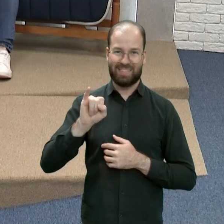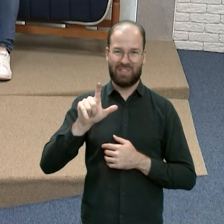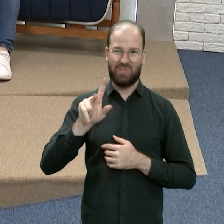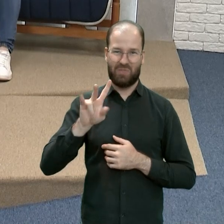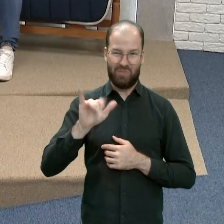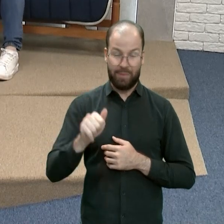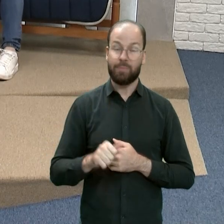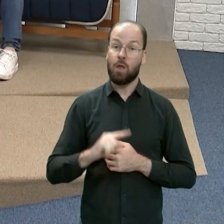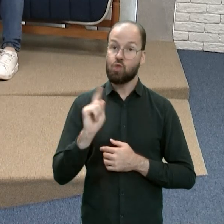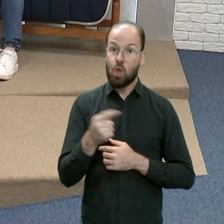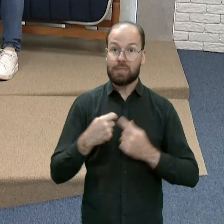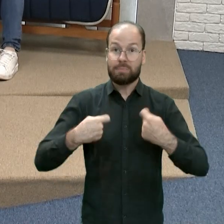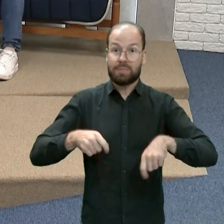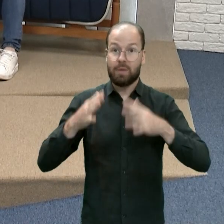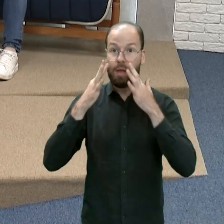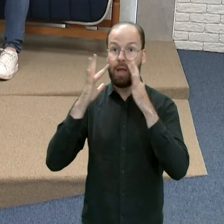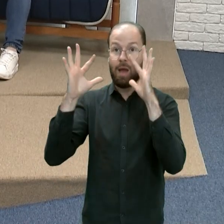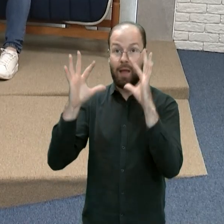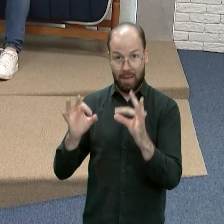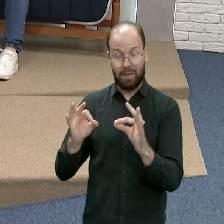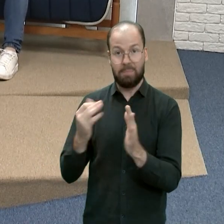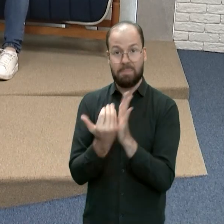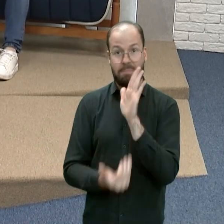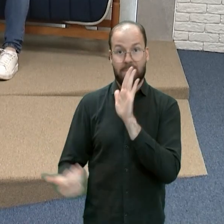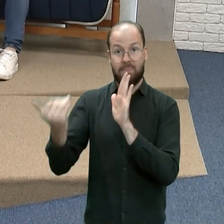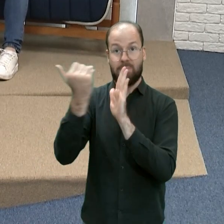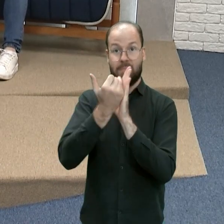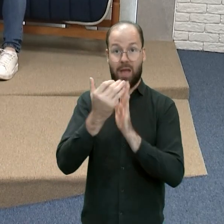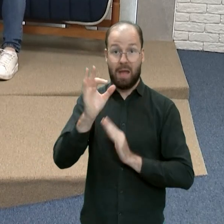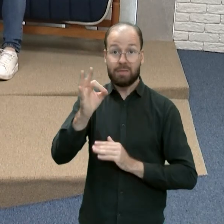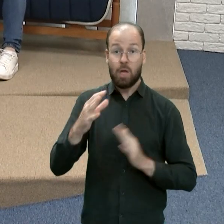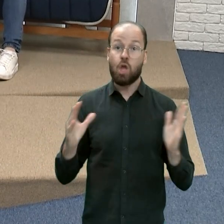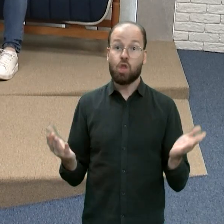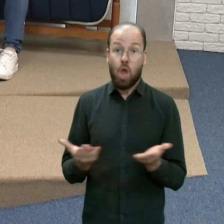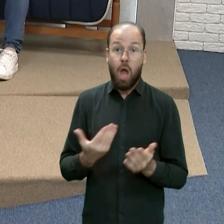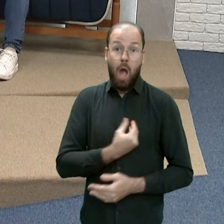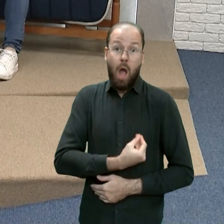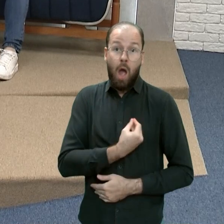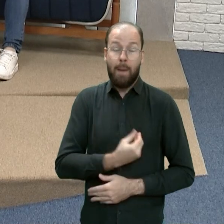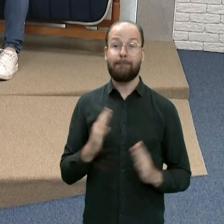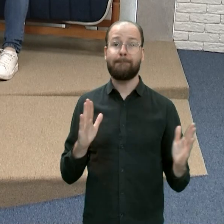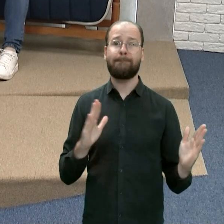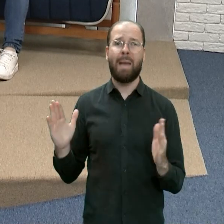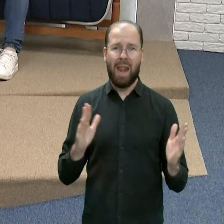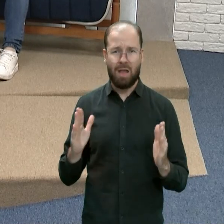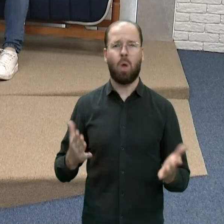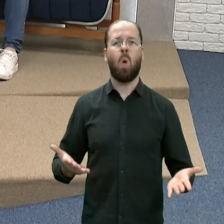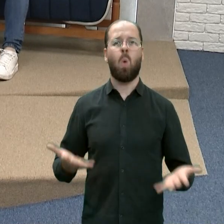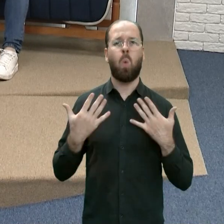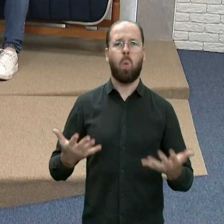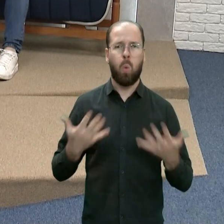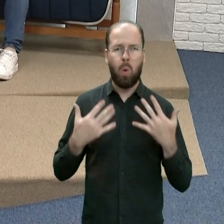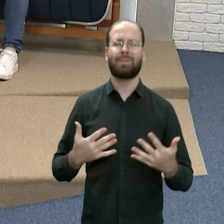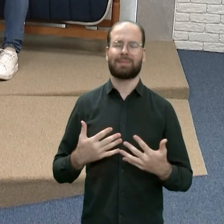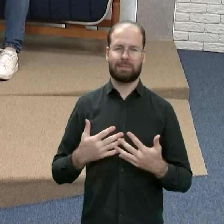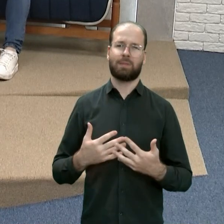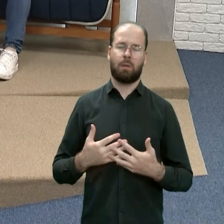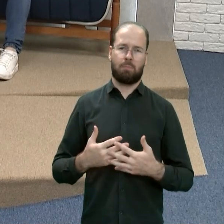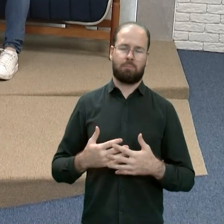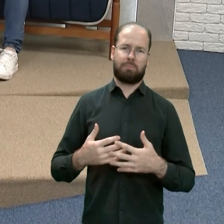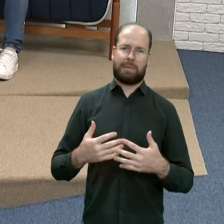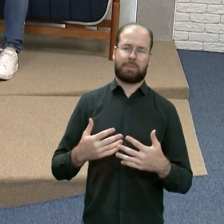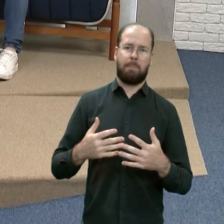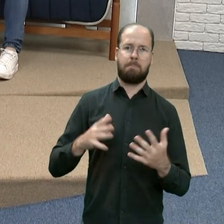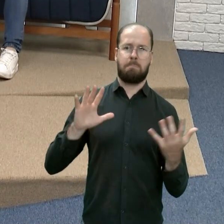se atentar cada vez mais para isso. Estamos ainda num período de muito calor, de terríveis